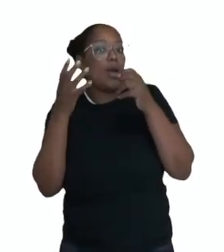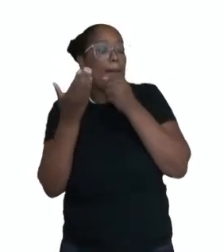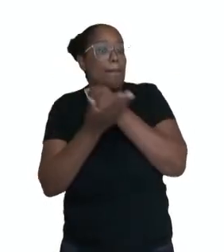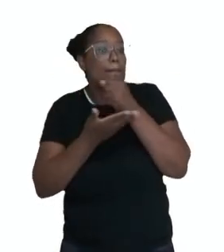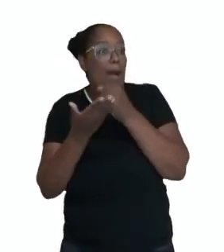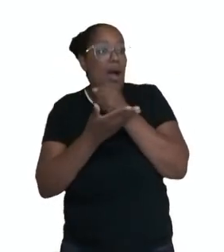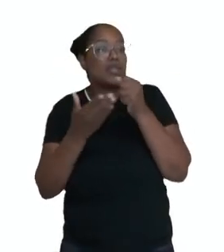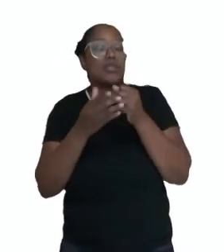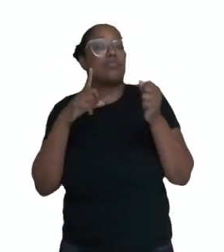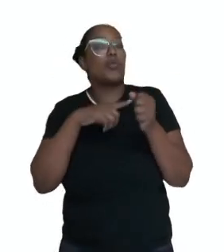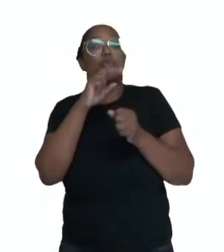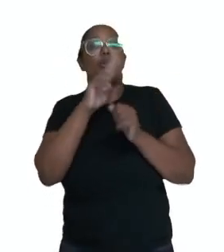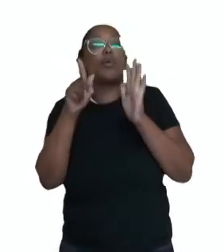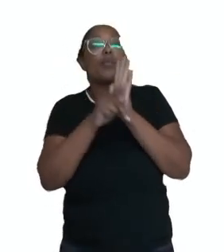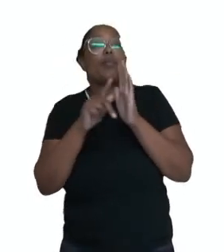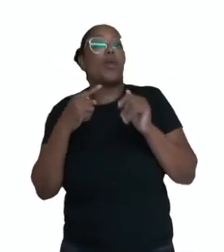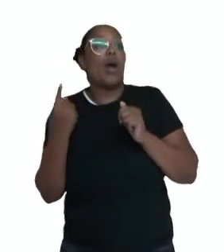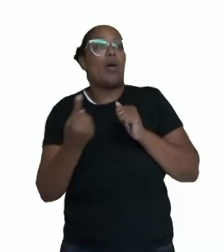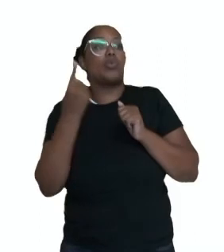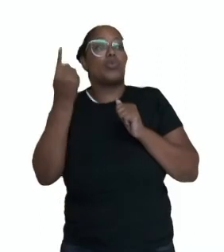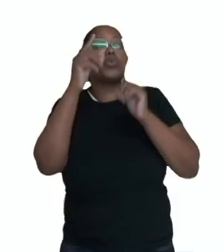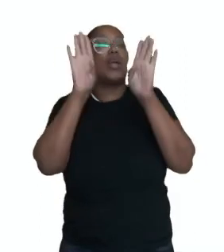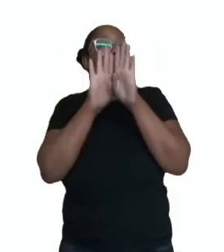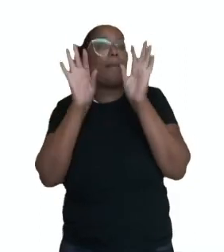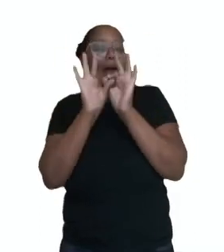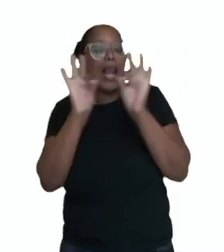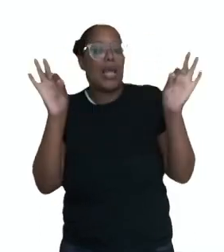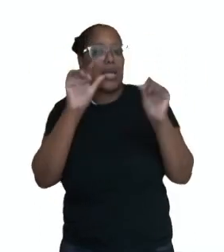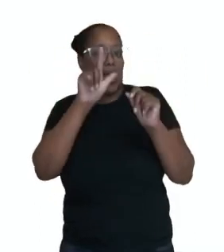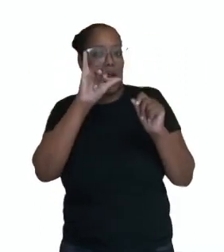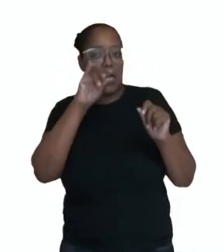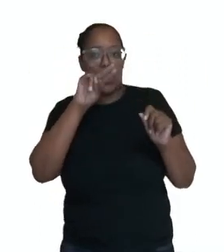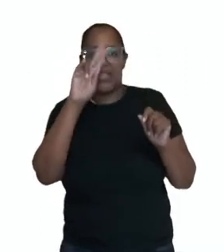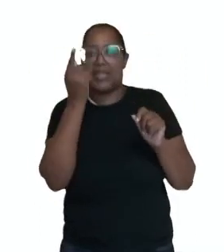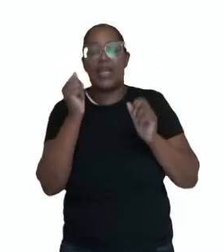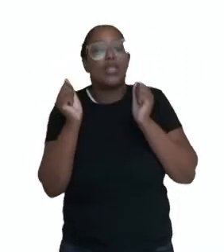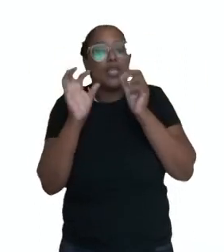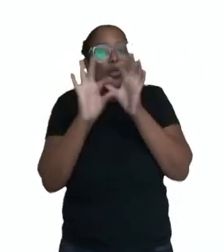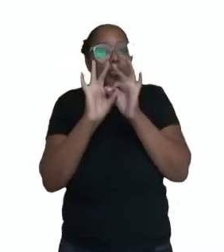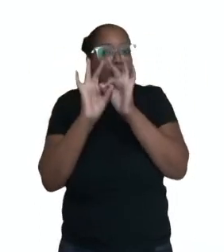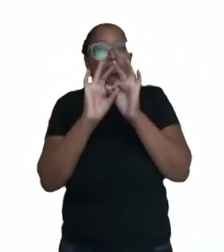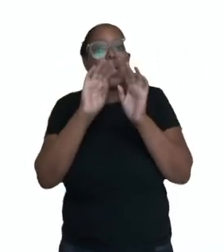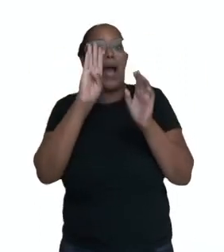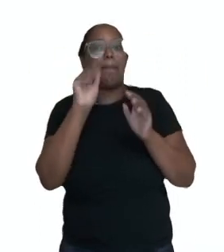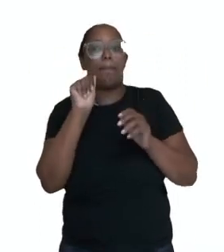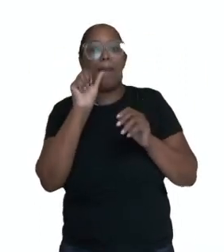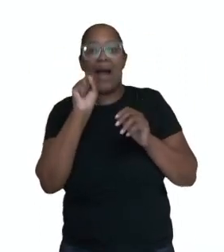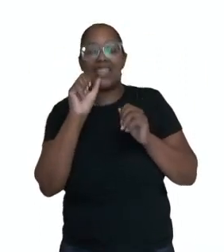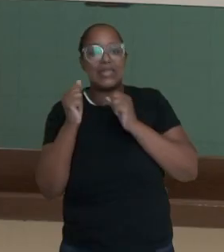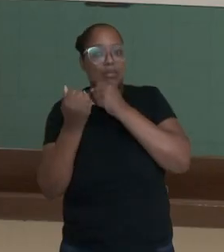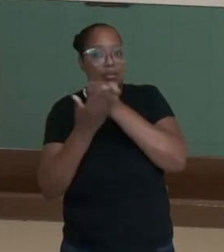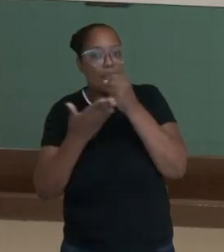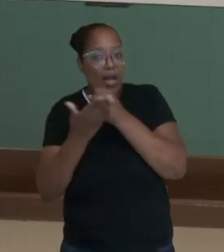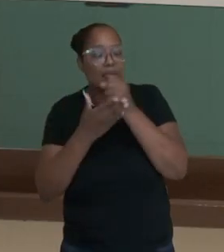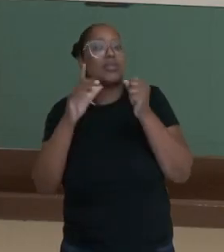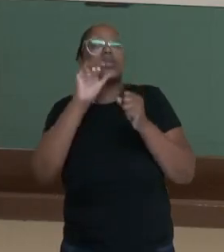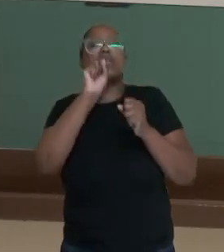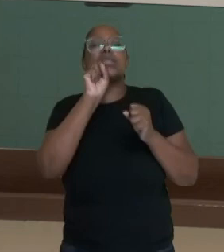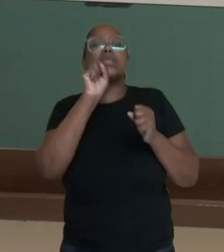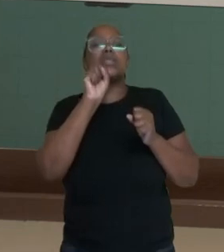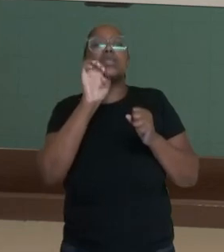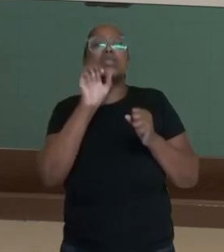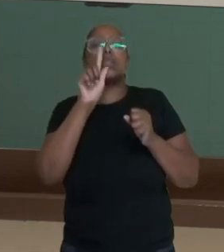de altura, e esta linha que une uma base com a outra é um segmento que eu vou chamar ela